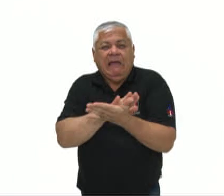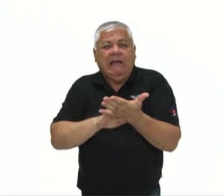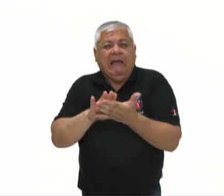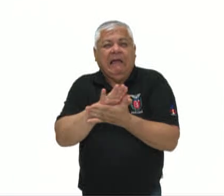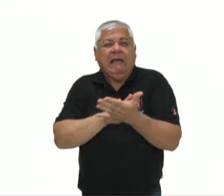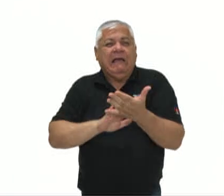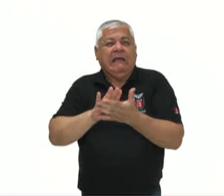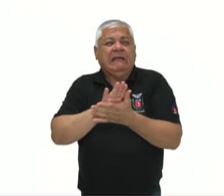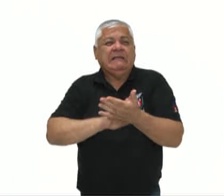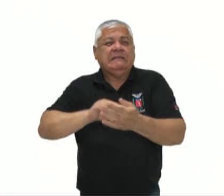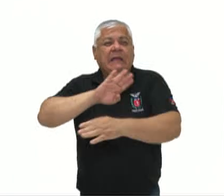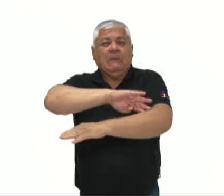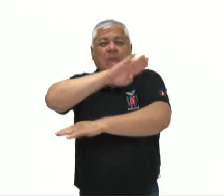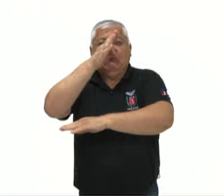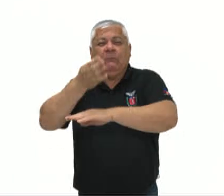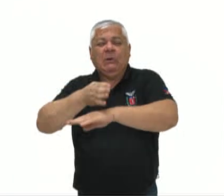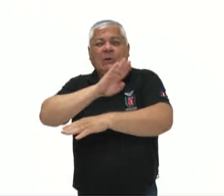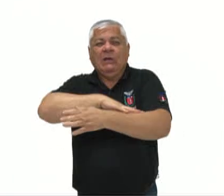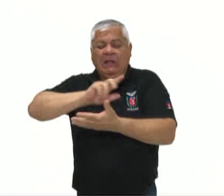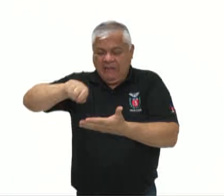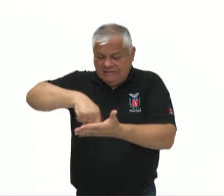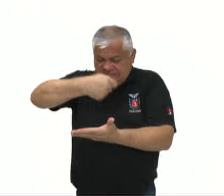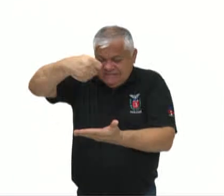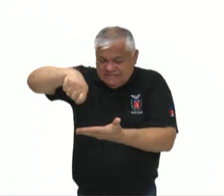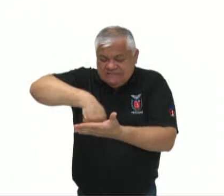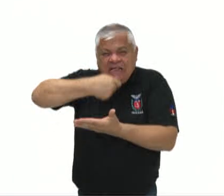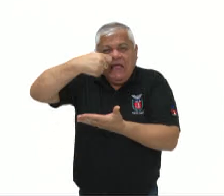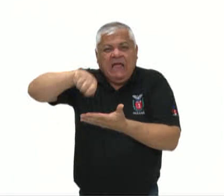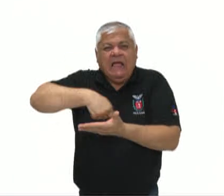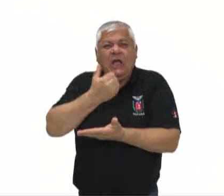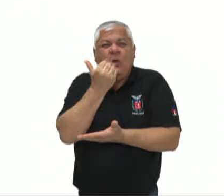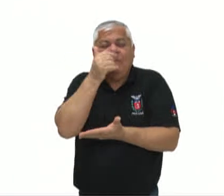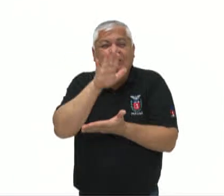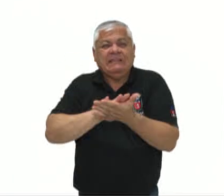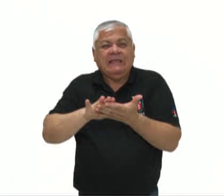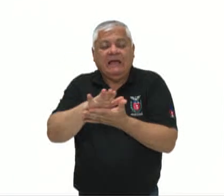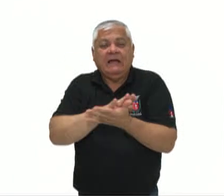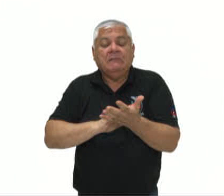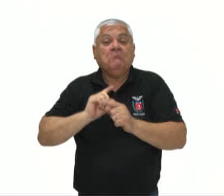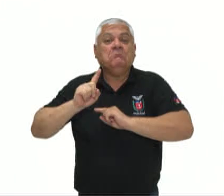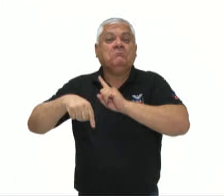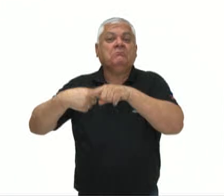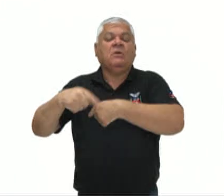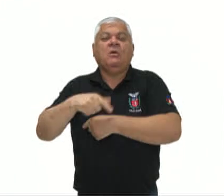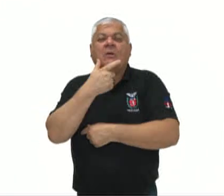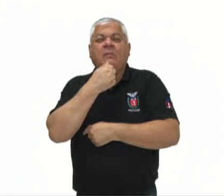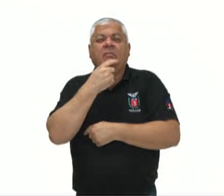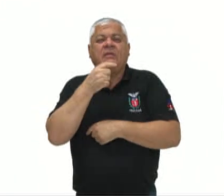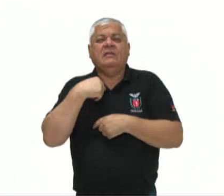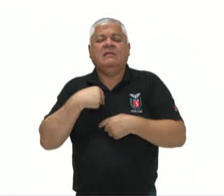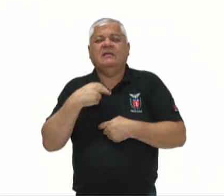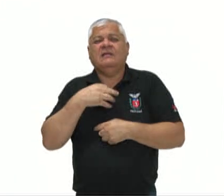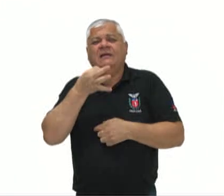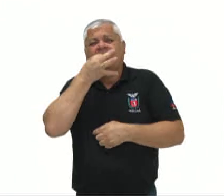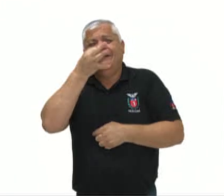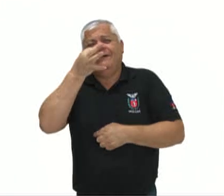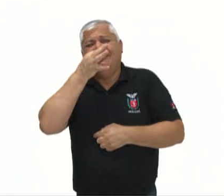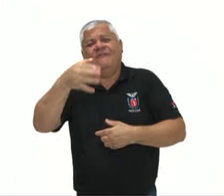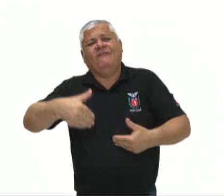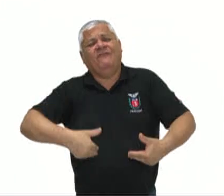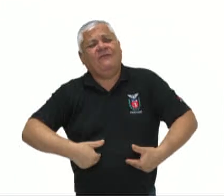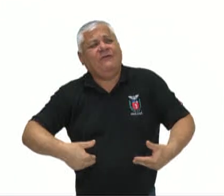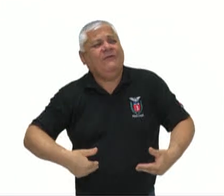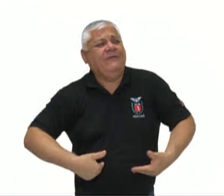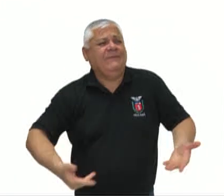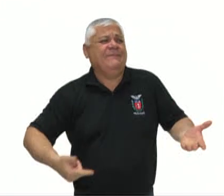nudez das latas raspadas. Horas depois, os meninos gemiam: mãe, tô com fome